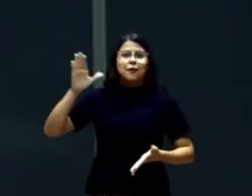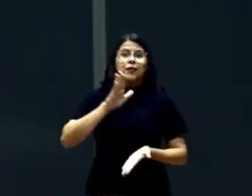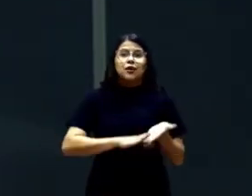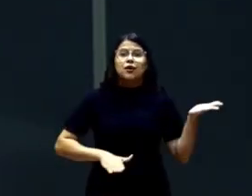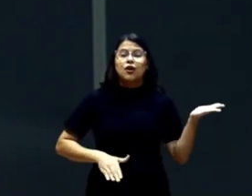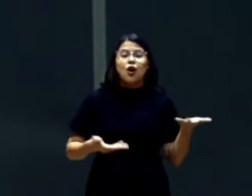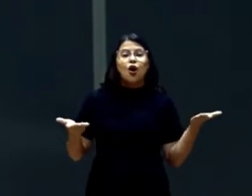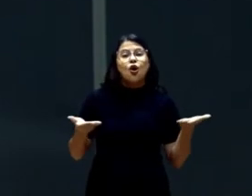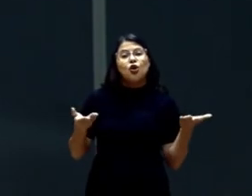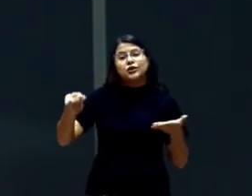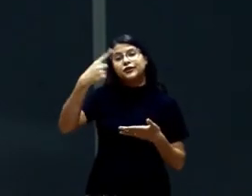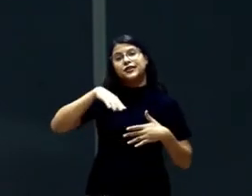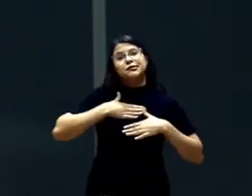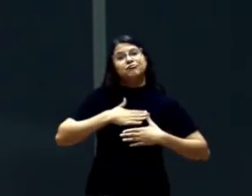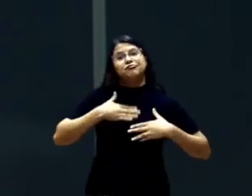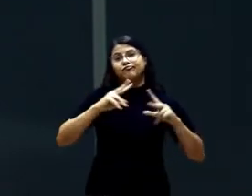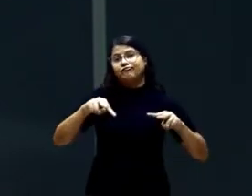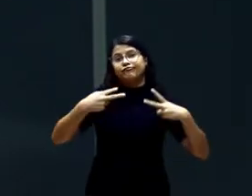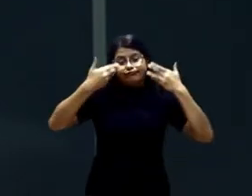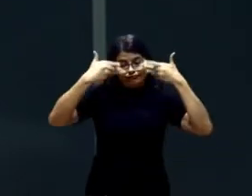Hoje vocês vão ter que se contentar comigo.